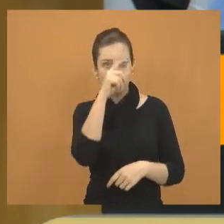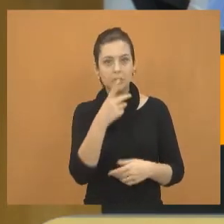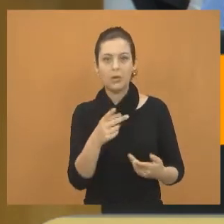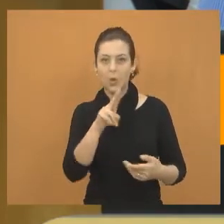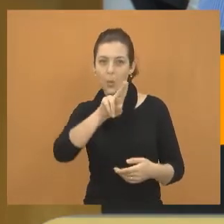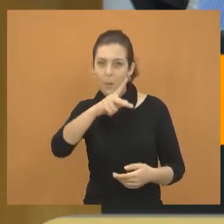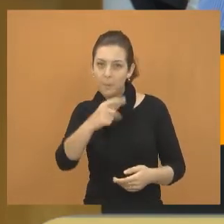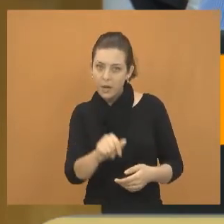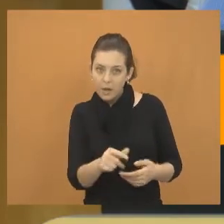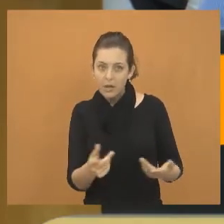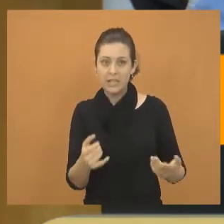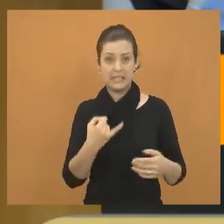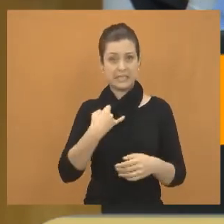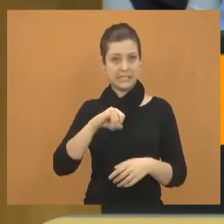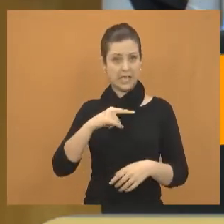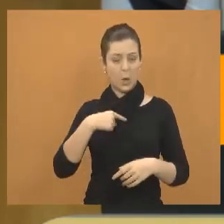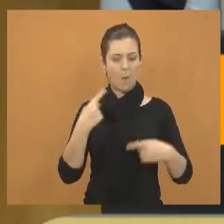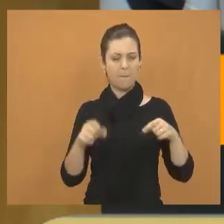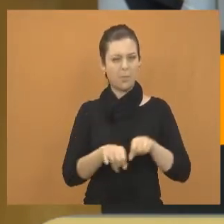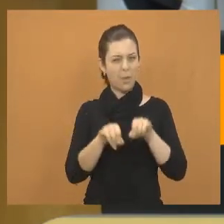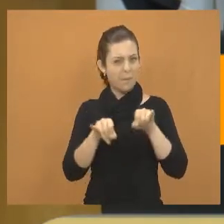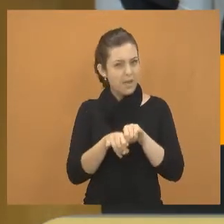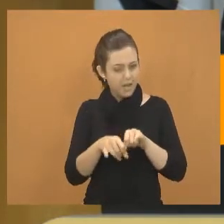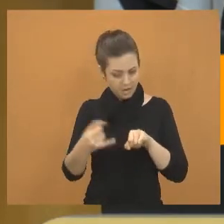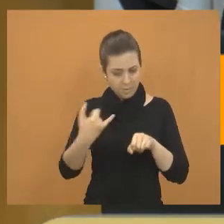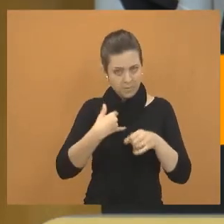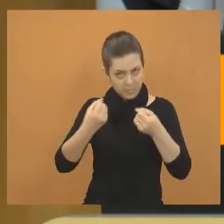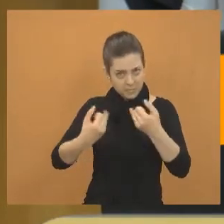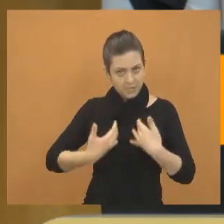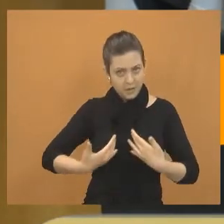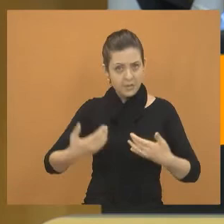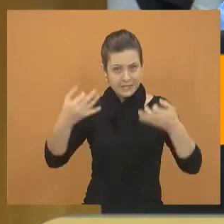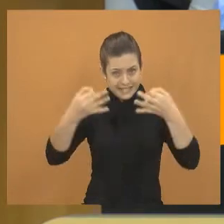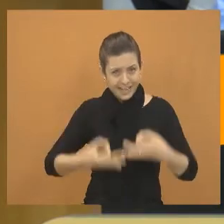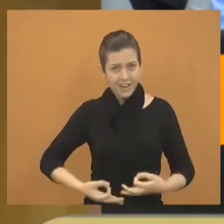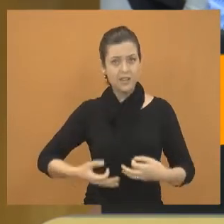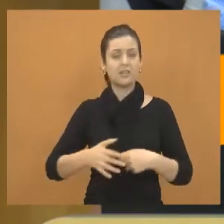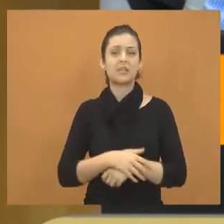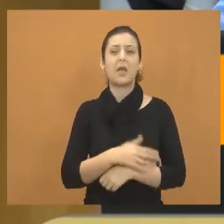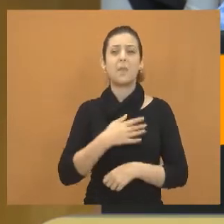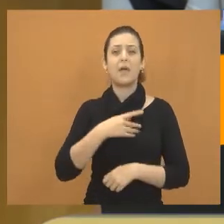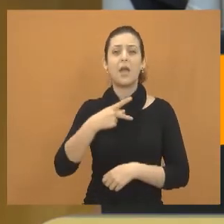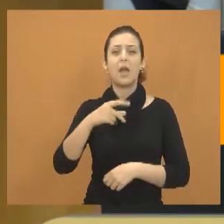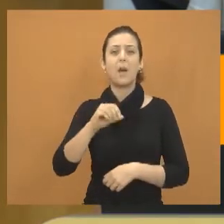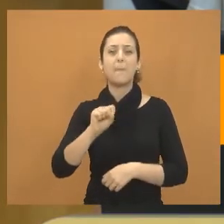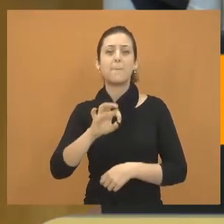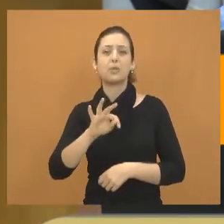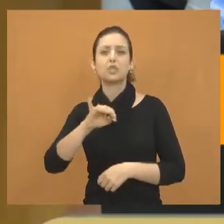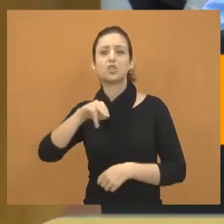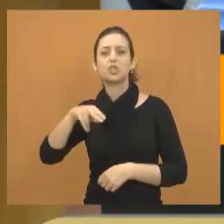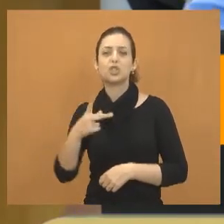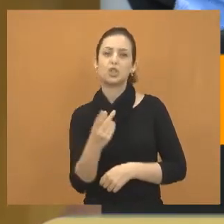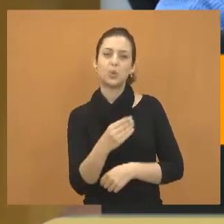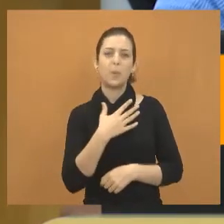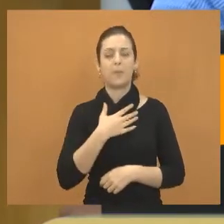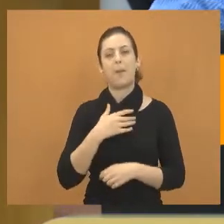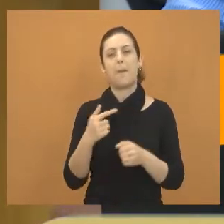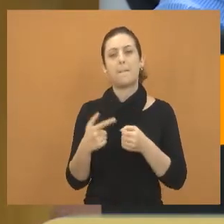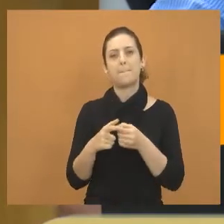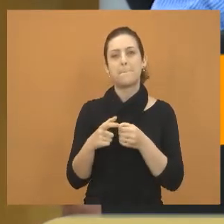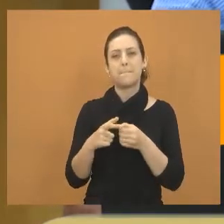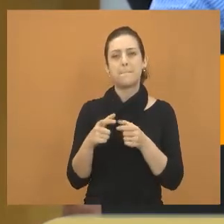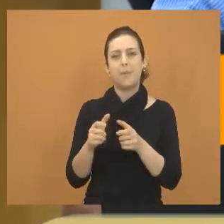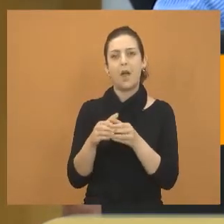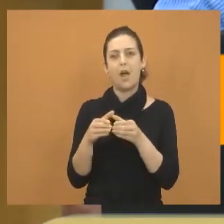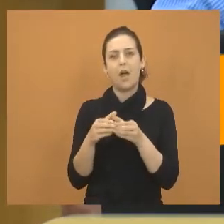corrija aqui se eu estiver falando besteira. Então, eu vejo muita gente falando, ah, eu quero que a unidade, o meu postinho, né? O pessoal fala muito, o postinho do meu bairro funcionasse 24 horas.